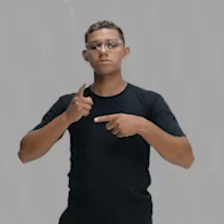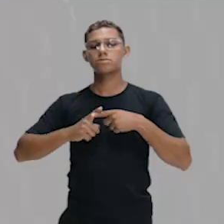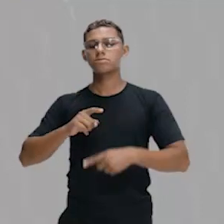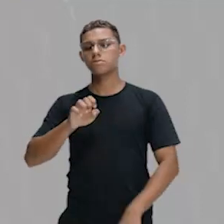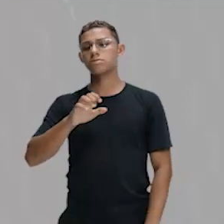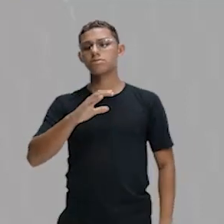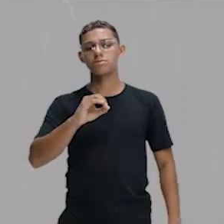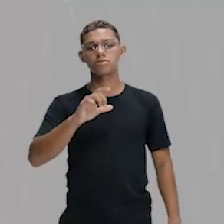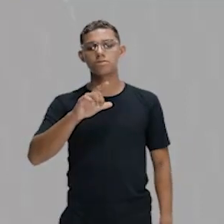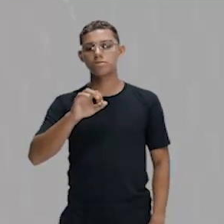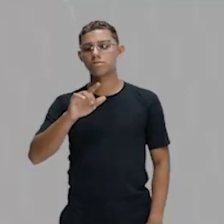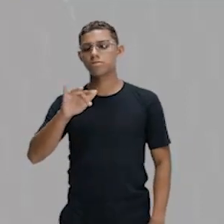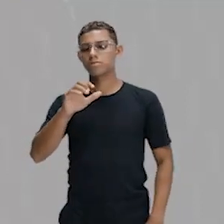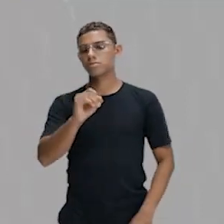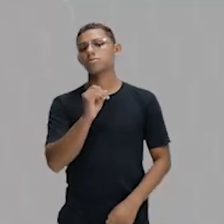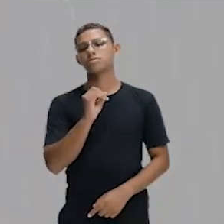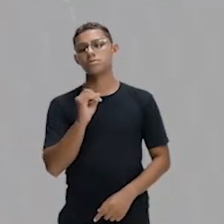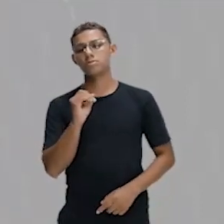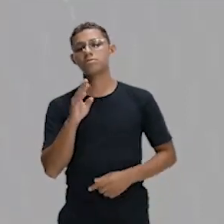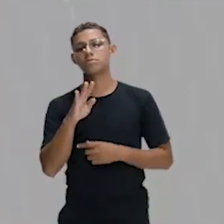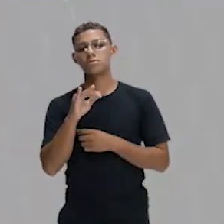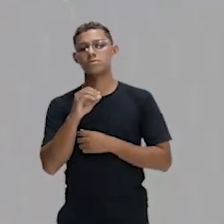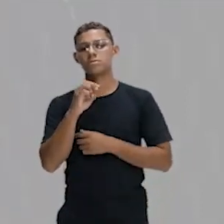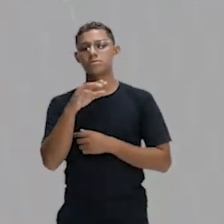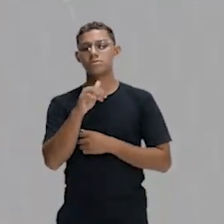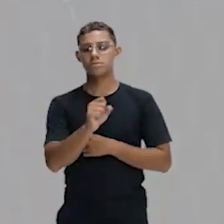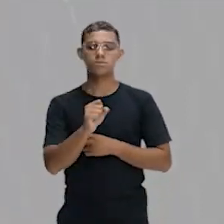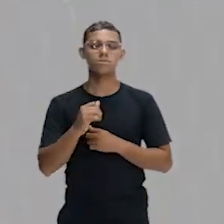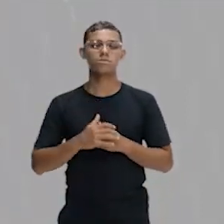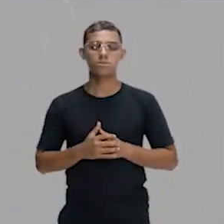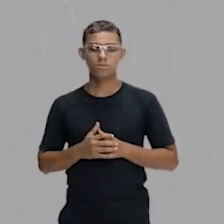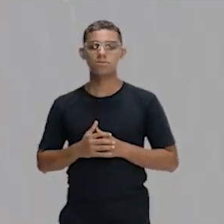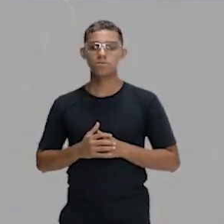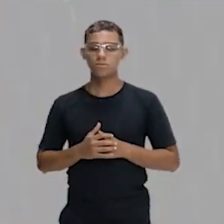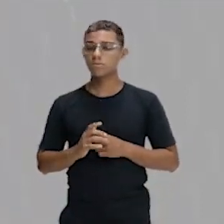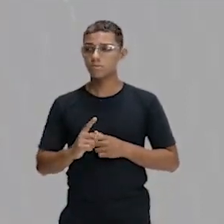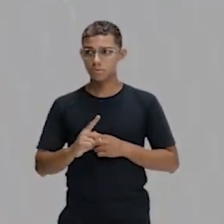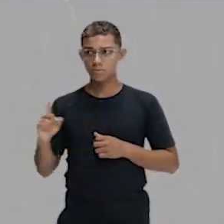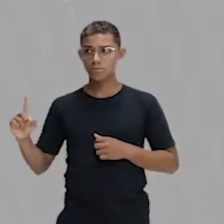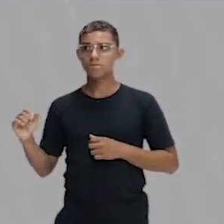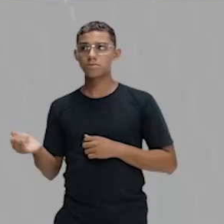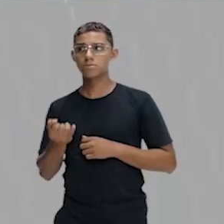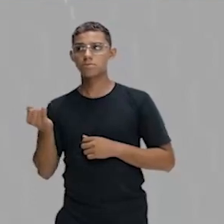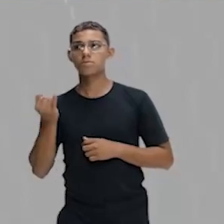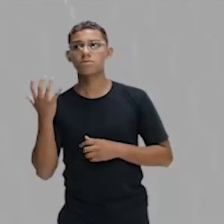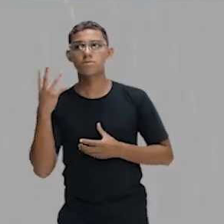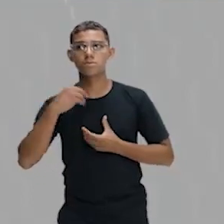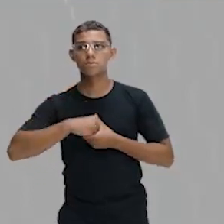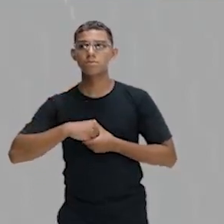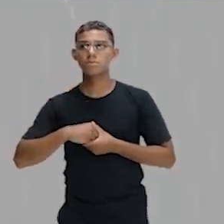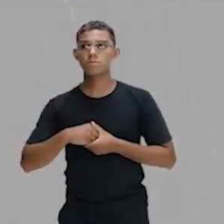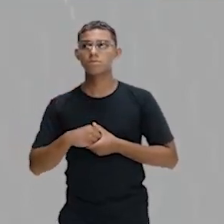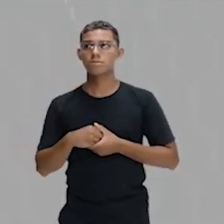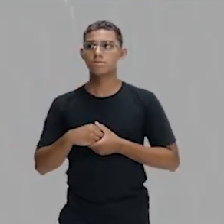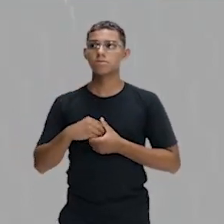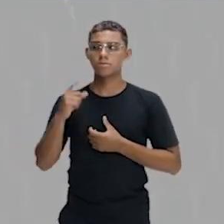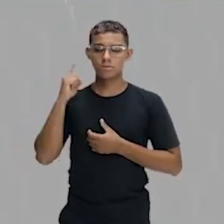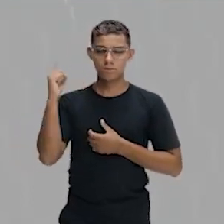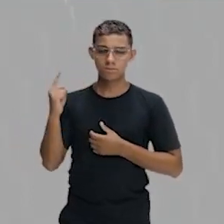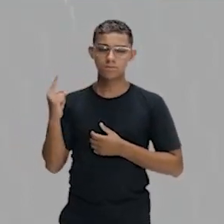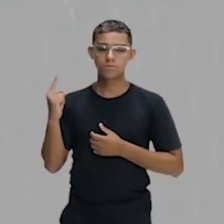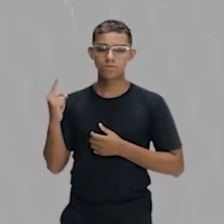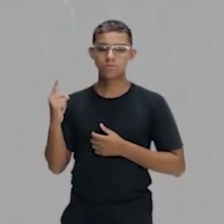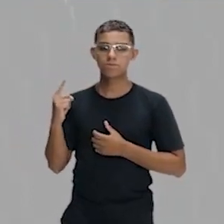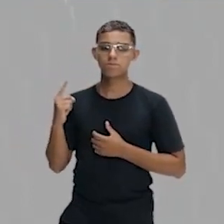fogo, pessoal, ele é importante, tá? É um fator importante no bioma, ocorrendo geralmente nos